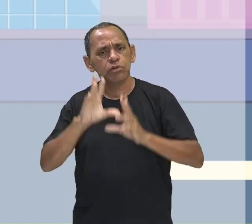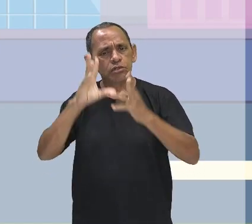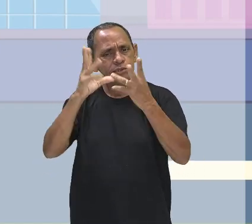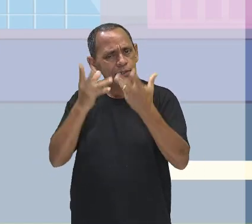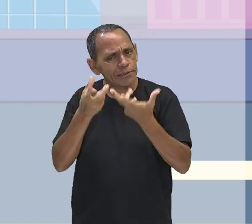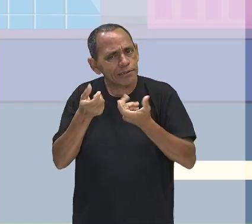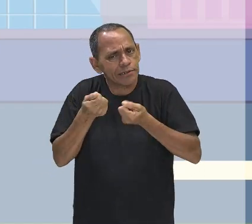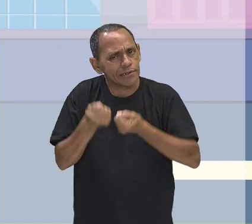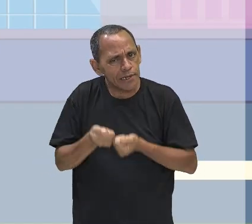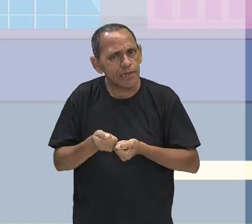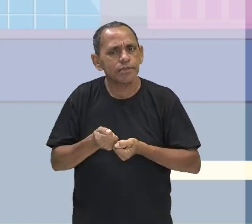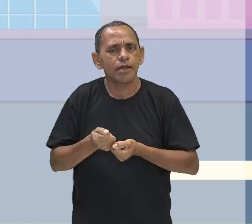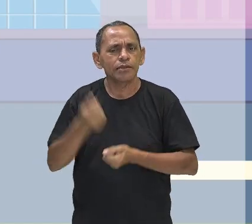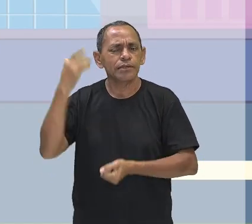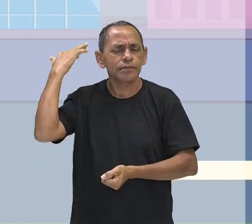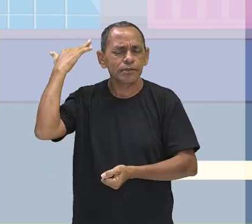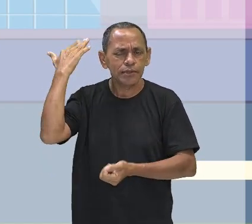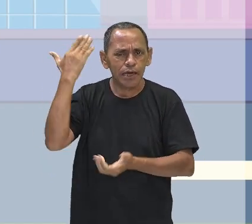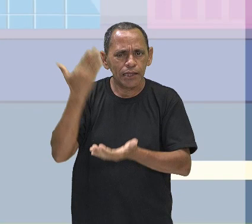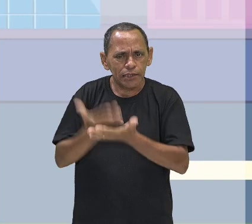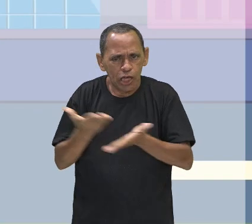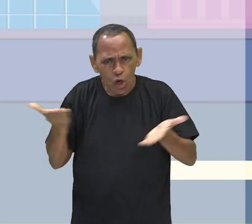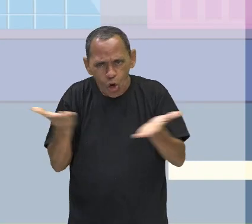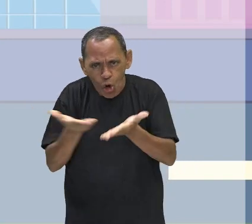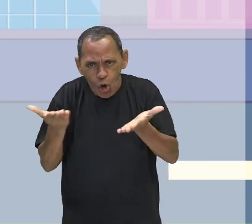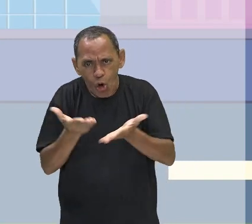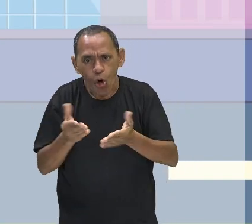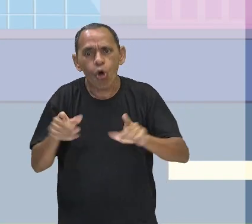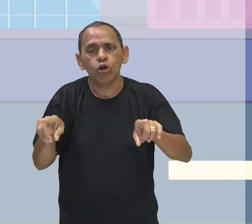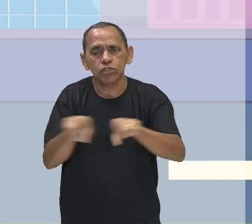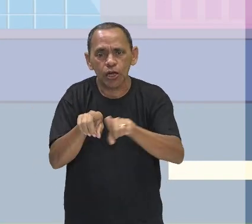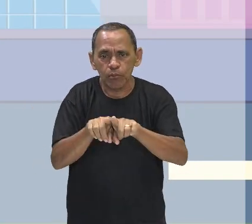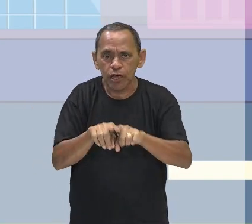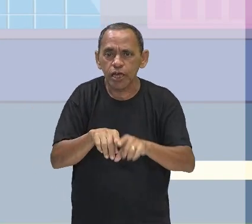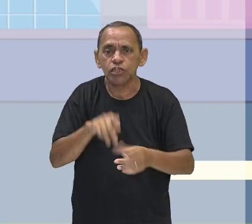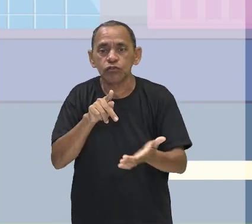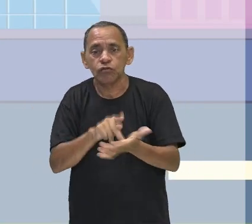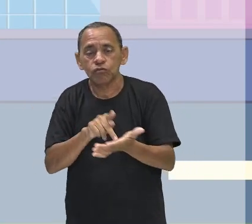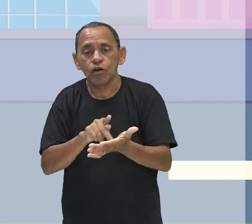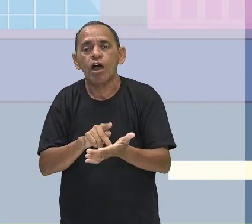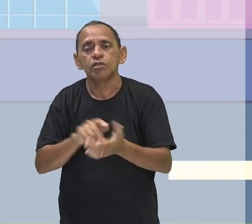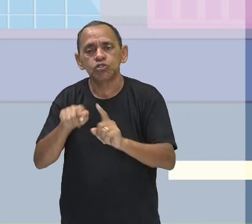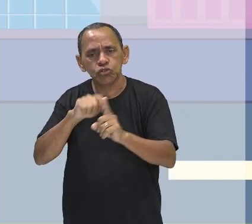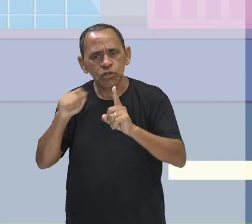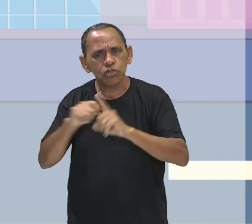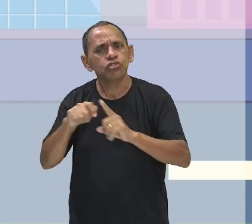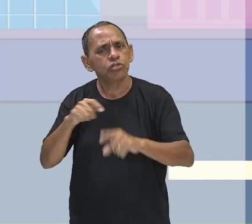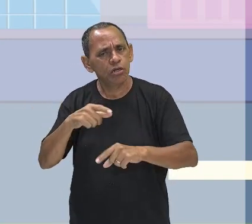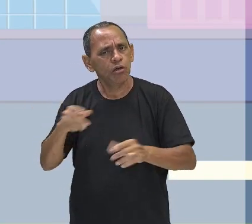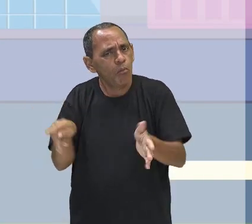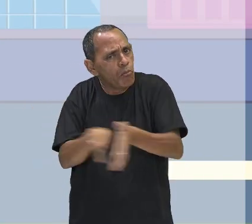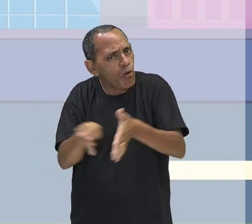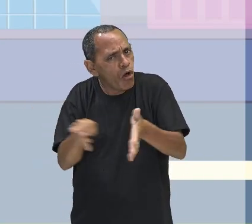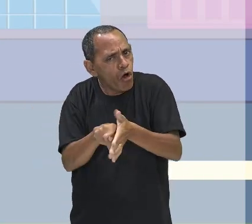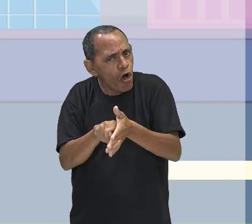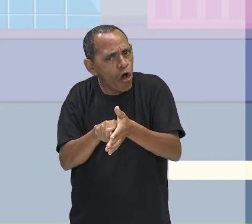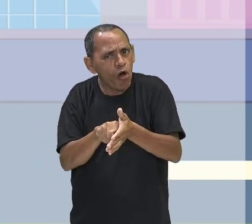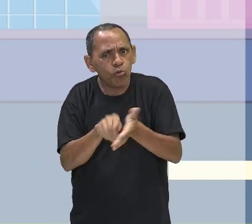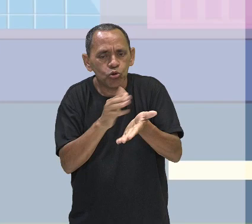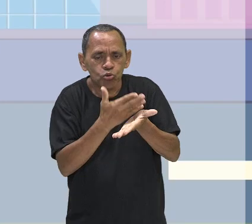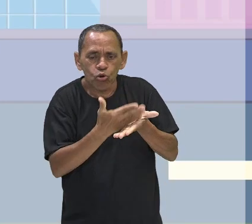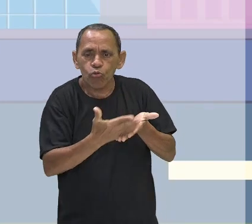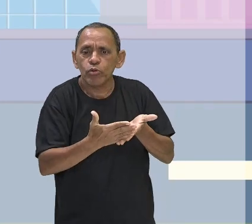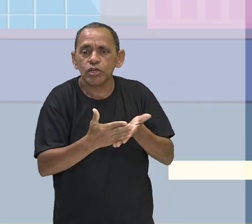muito tempo. É claro que nós vamos ver que a sociologia tem um momento próprio do seu nascimento, mas